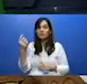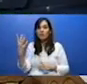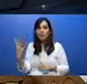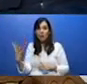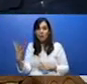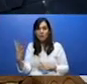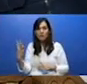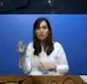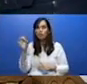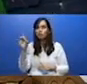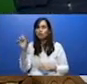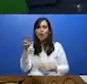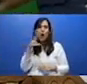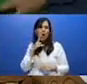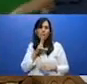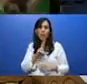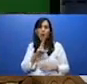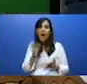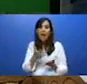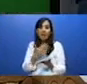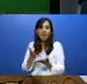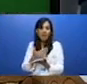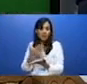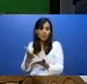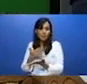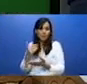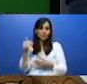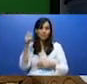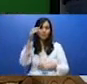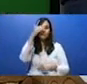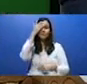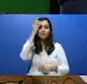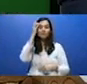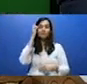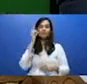colocar só as respostas no caderno.